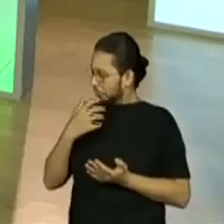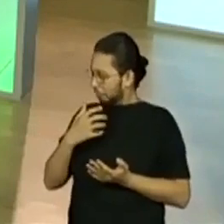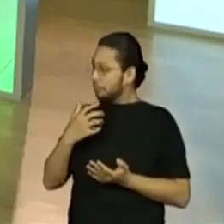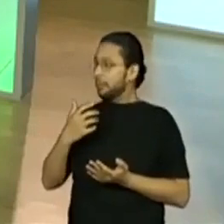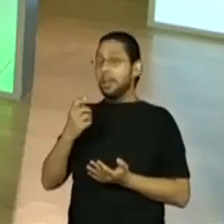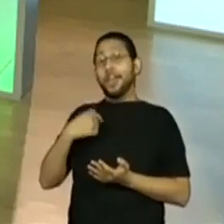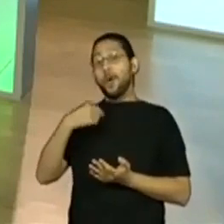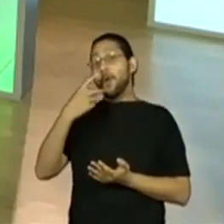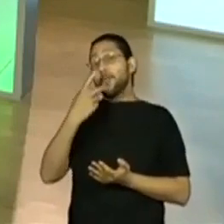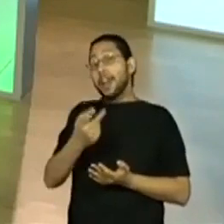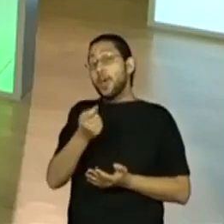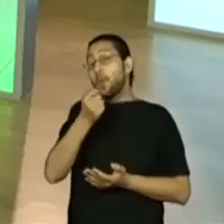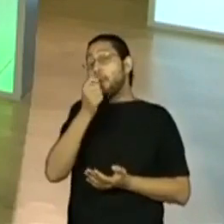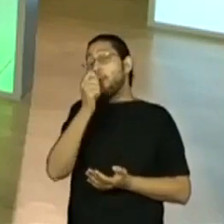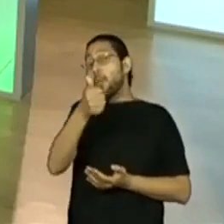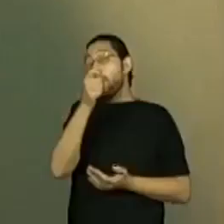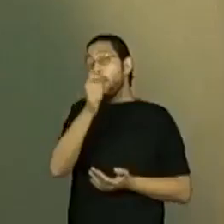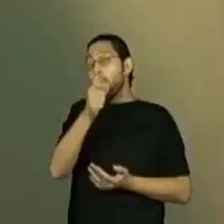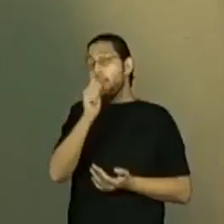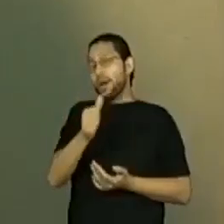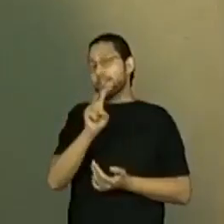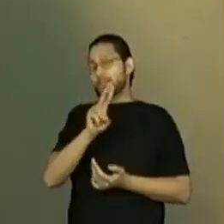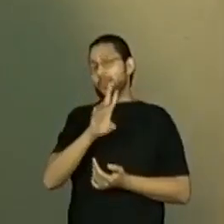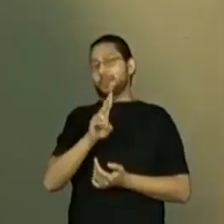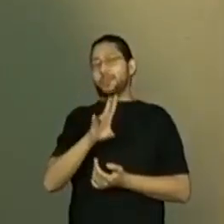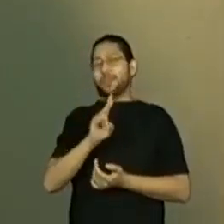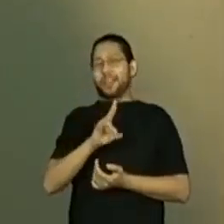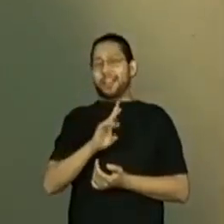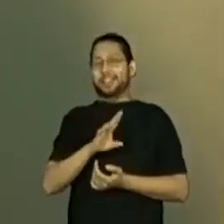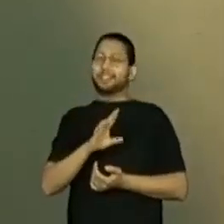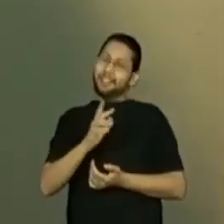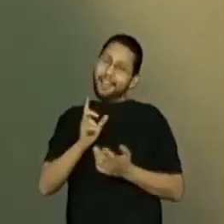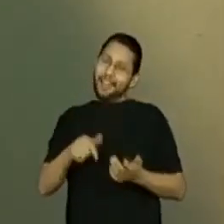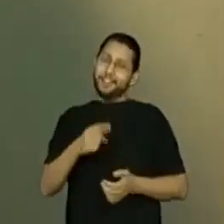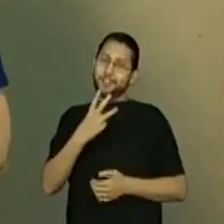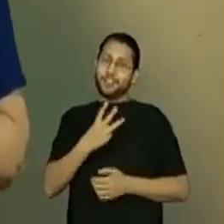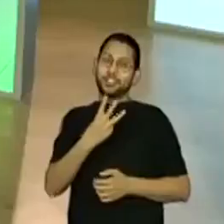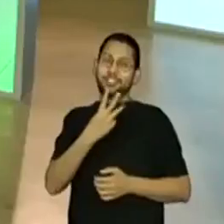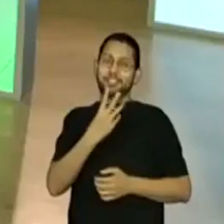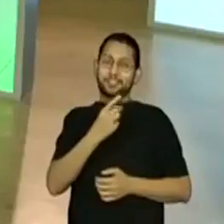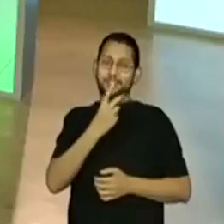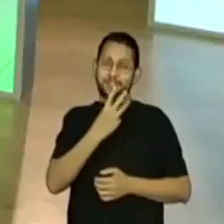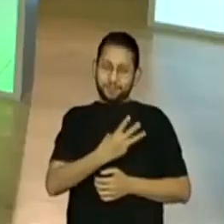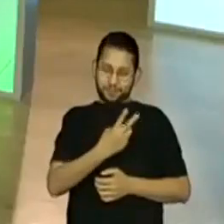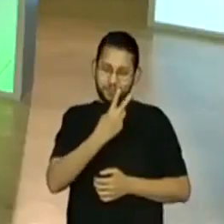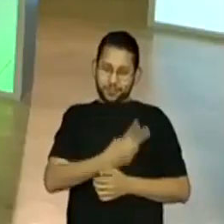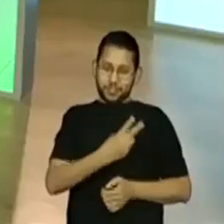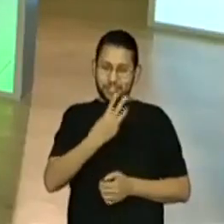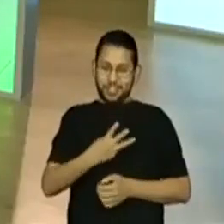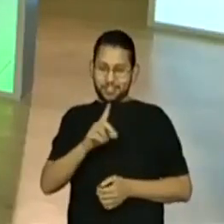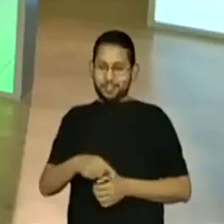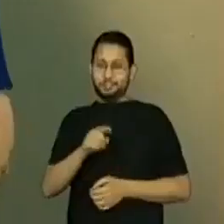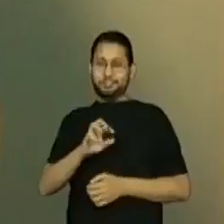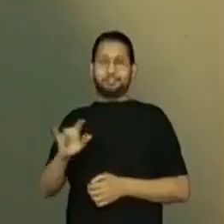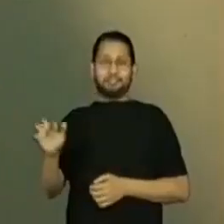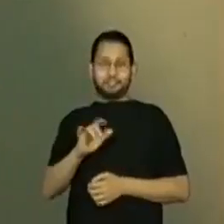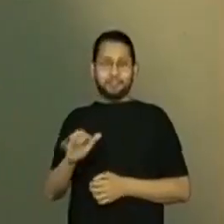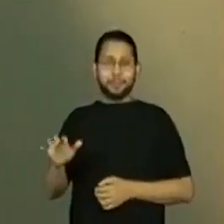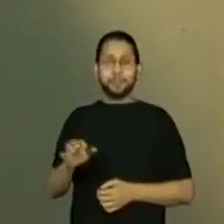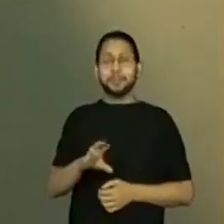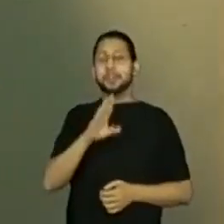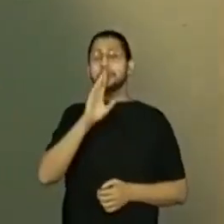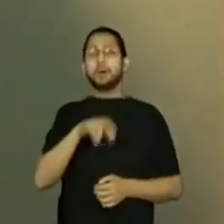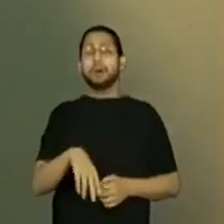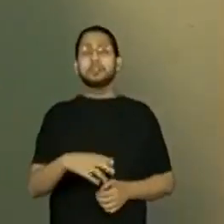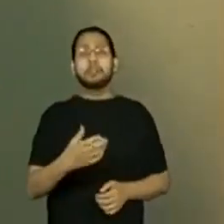deu quase 24. Então, Isso. quase 24 é a mesma coisa que 23 e uns quebrados, né? E quanto que é